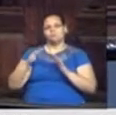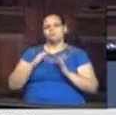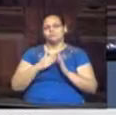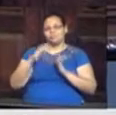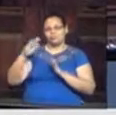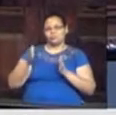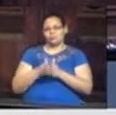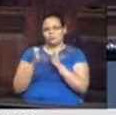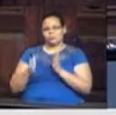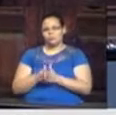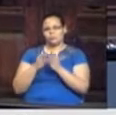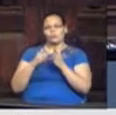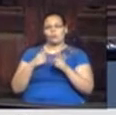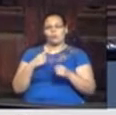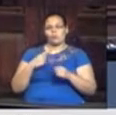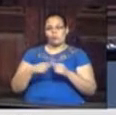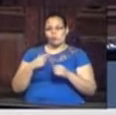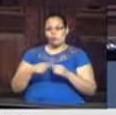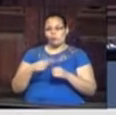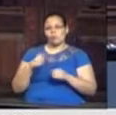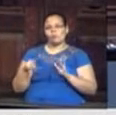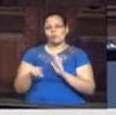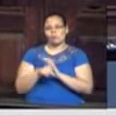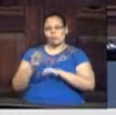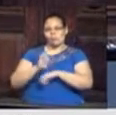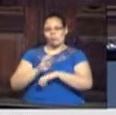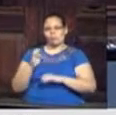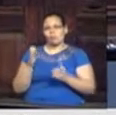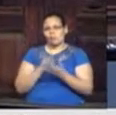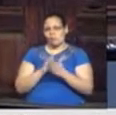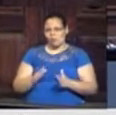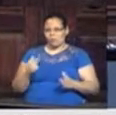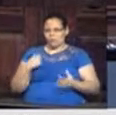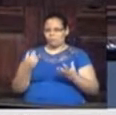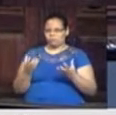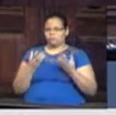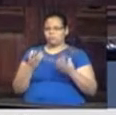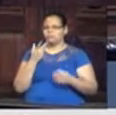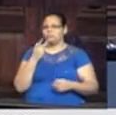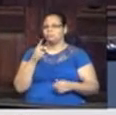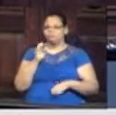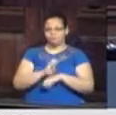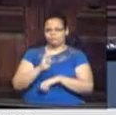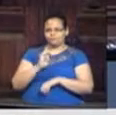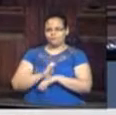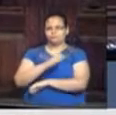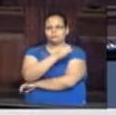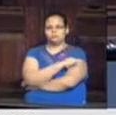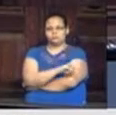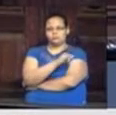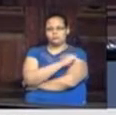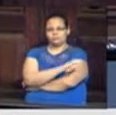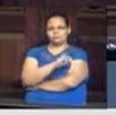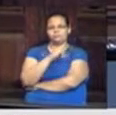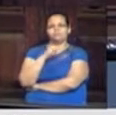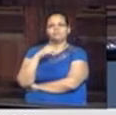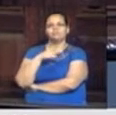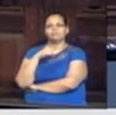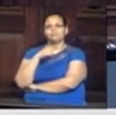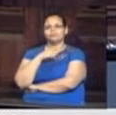nosso Estado. Senhor Presidente, ao encerrar, eu digo, o Estado do Rio de Janeiro